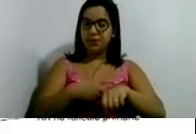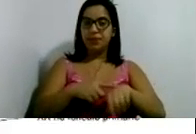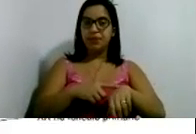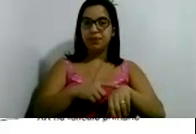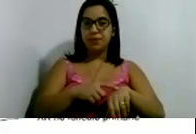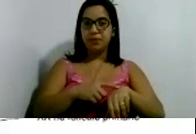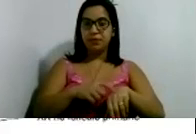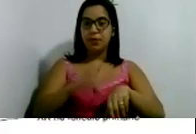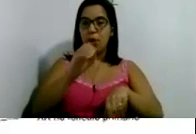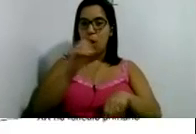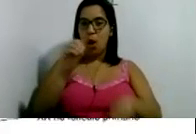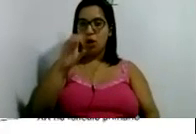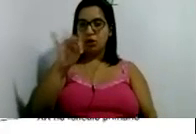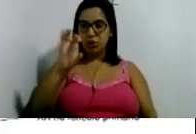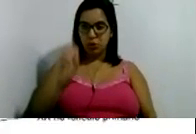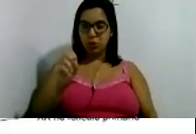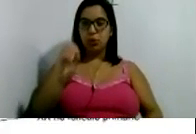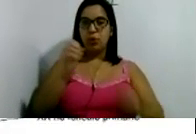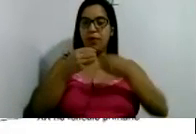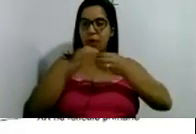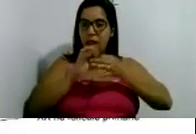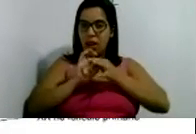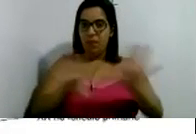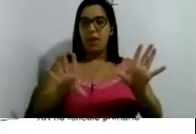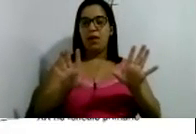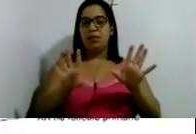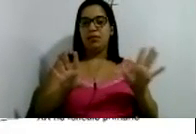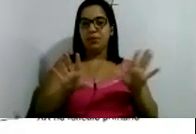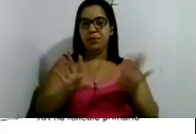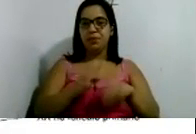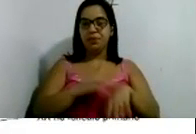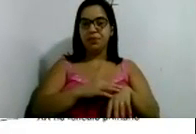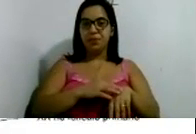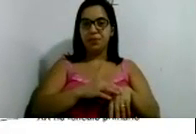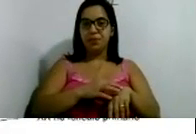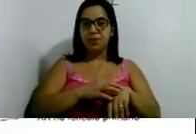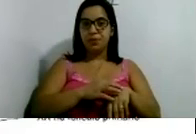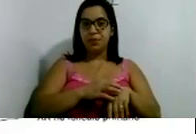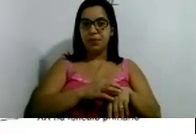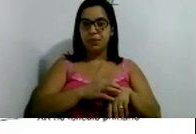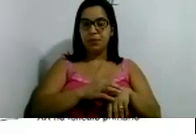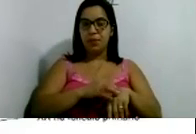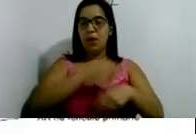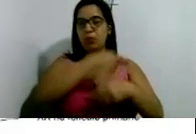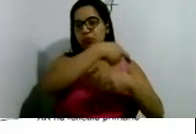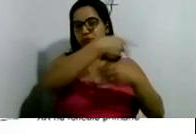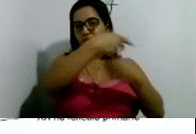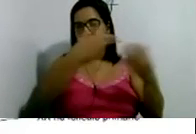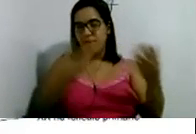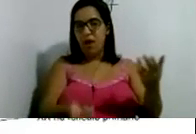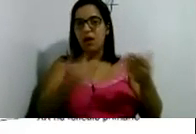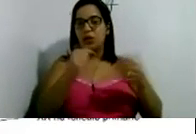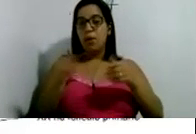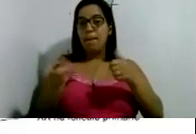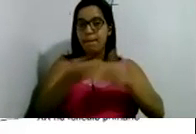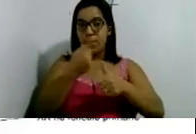o oócito ele vai ser expelido. Então, ou seja, de vários folículos primários,